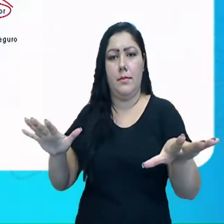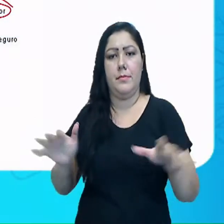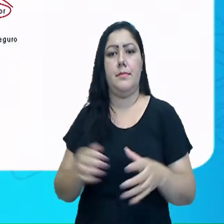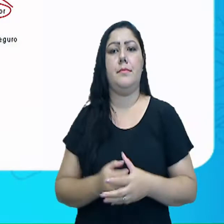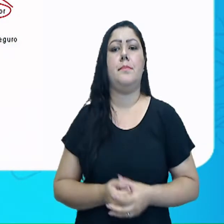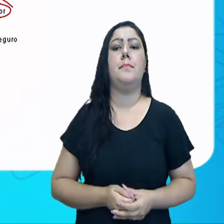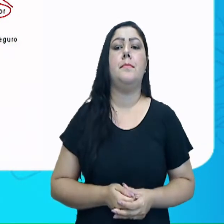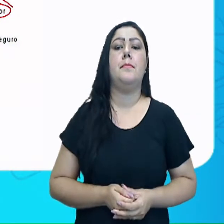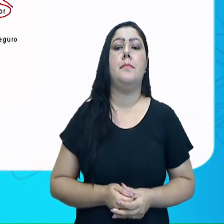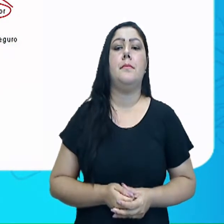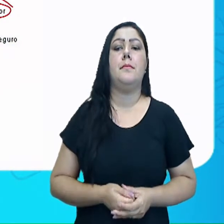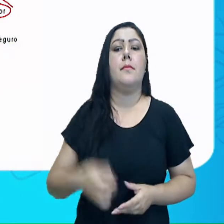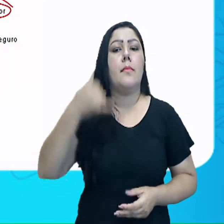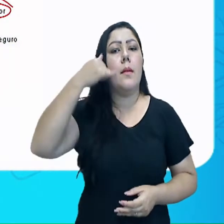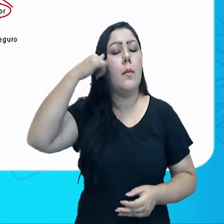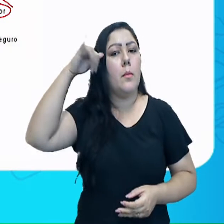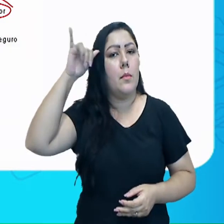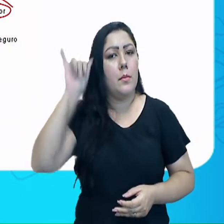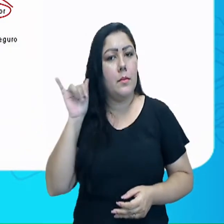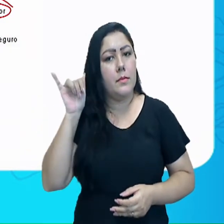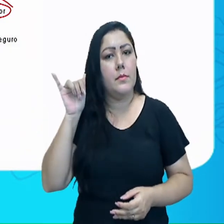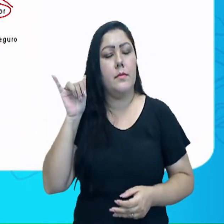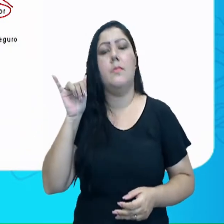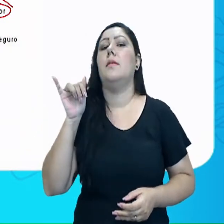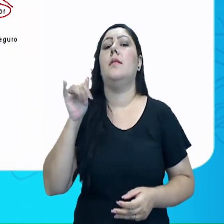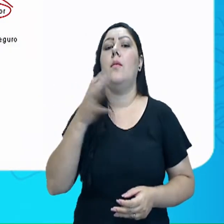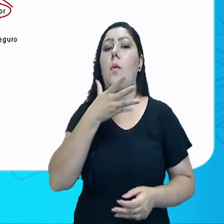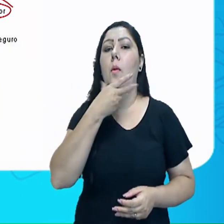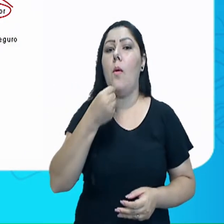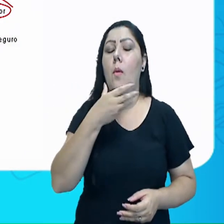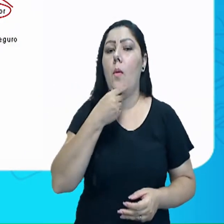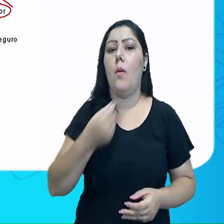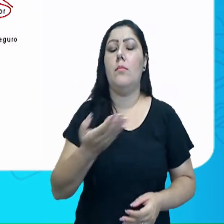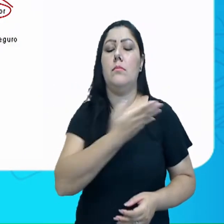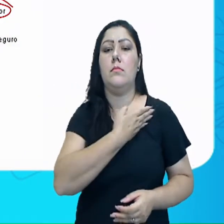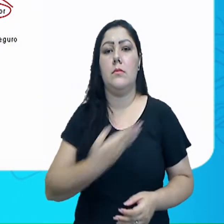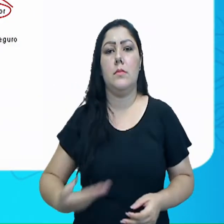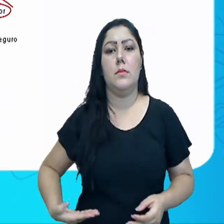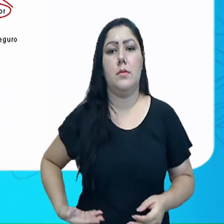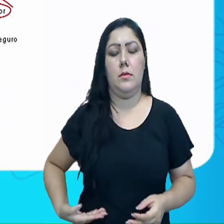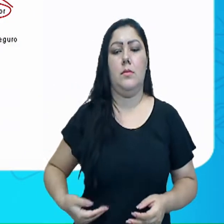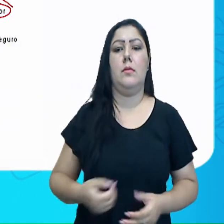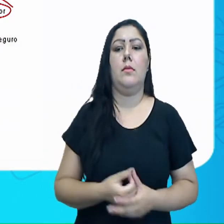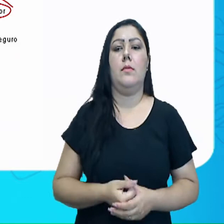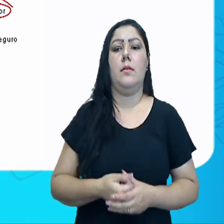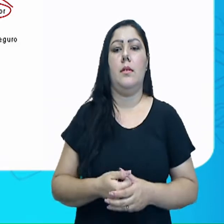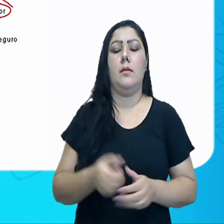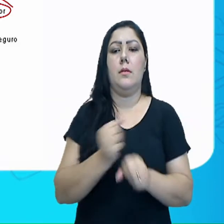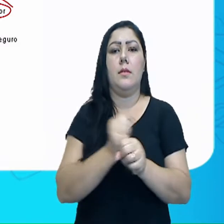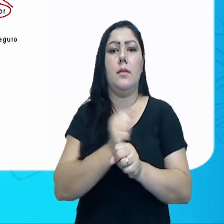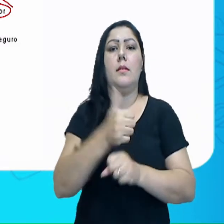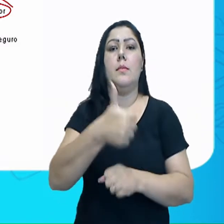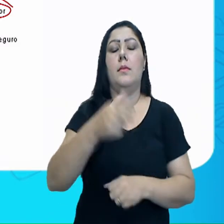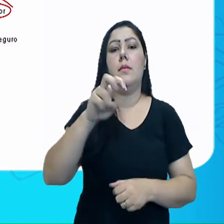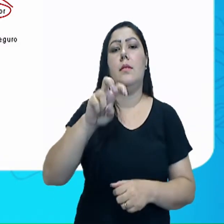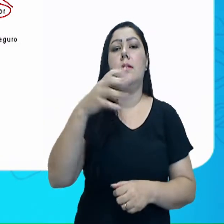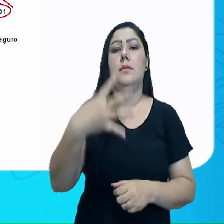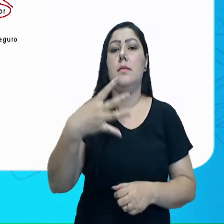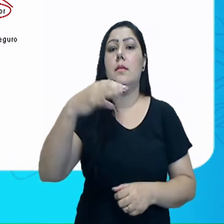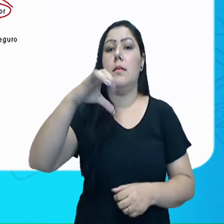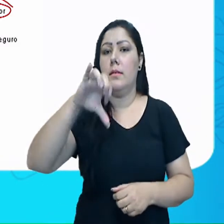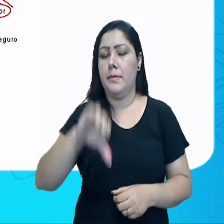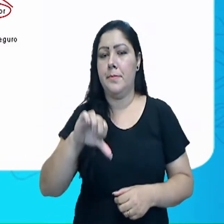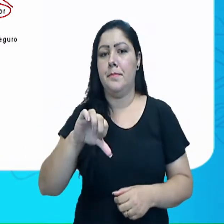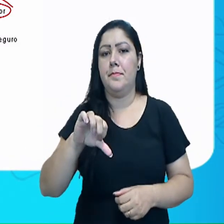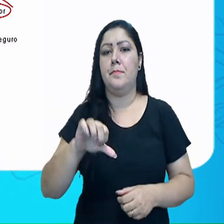introduzido pelo governador-geral Tomé de Souza, em 1549. A pecuária